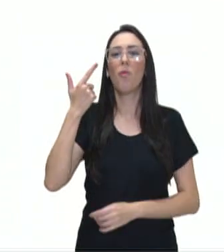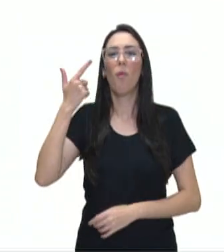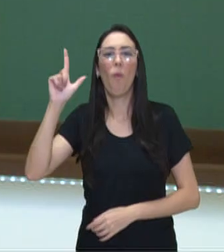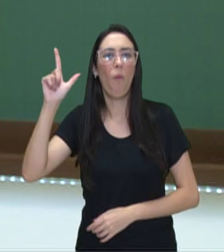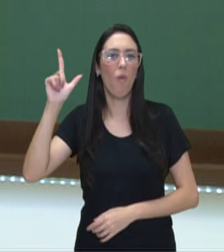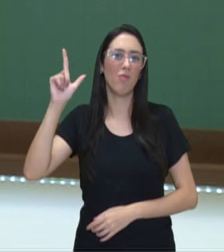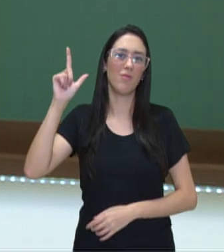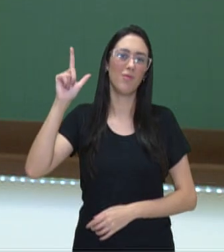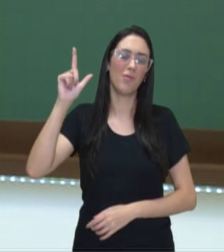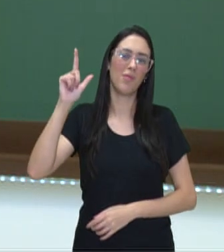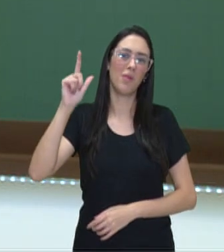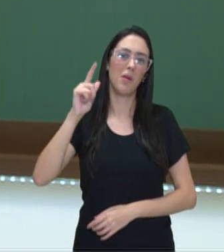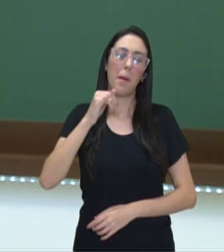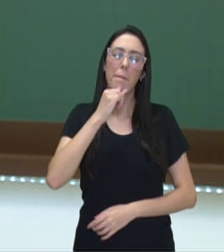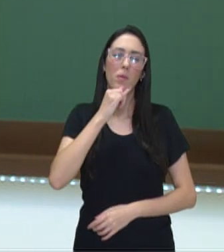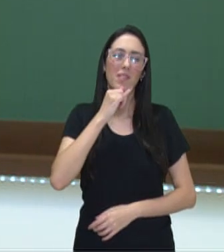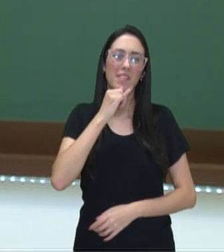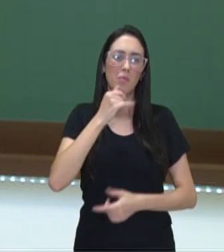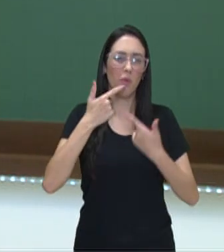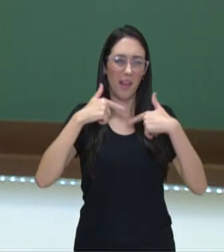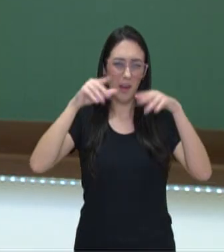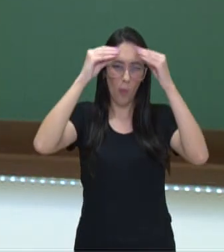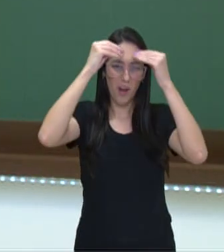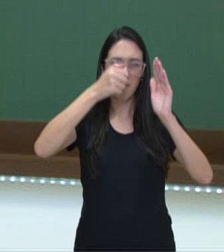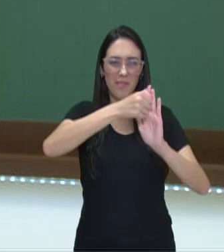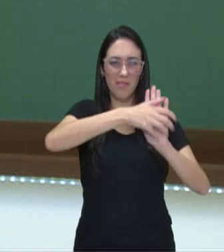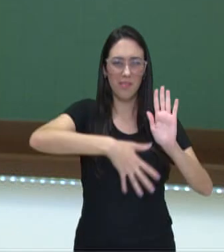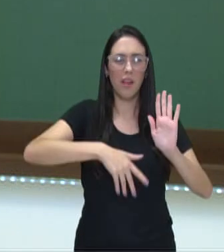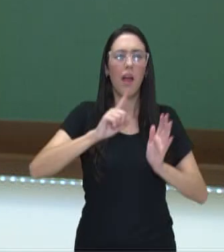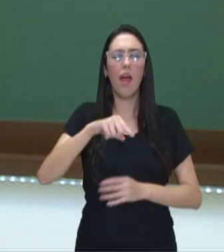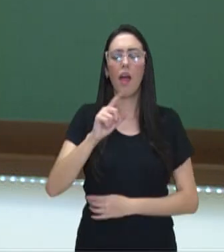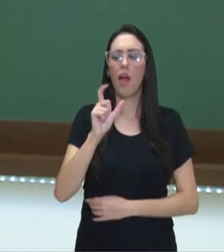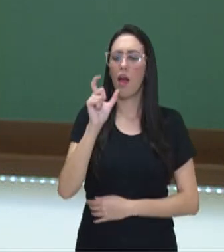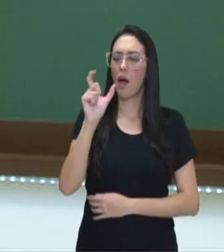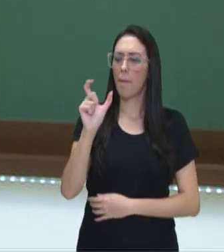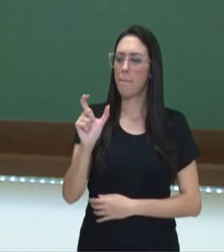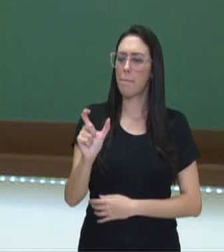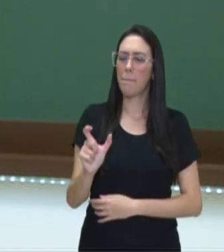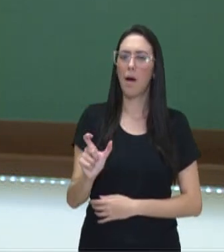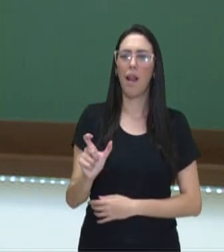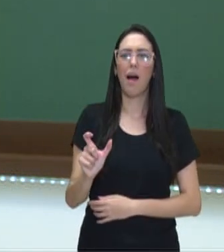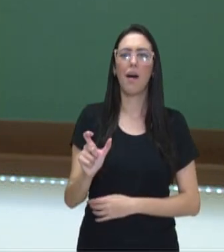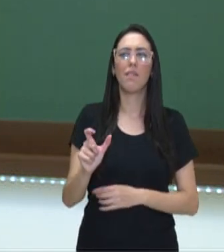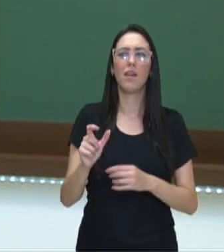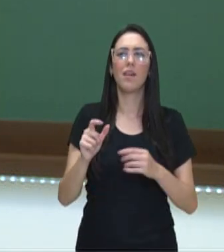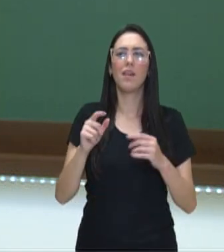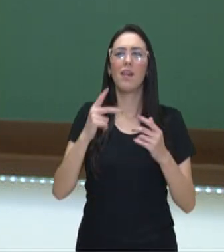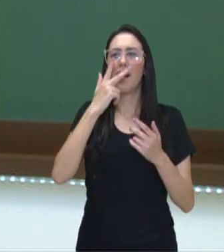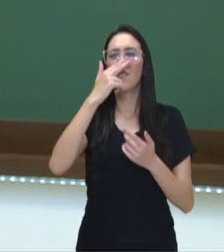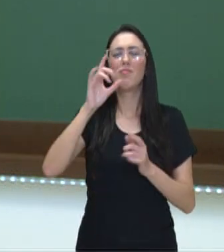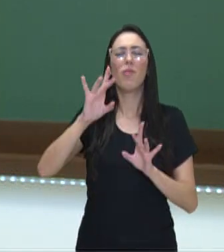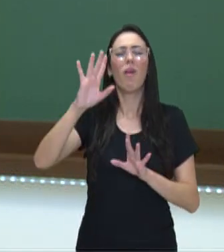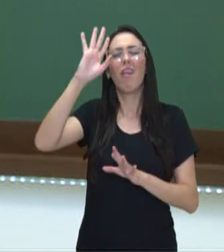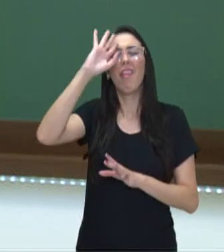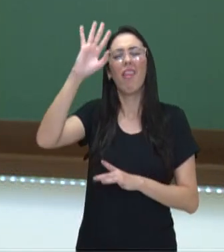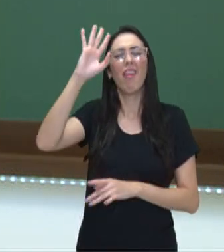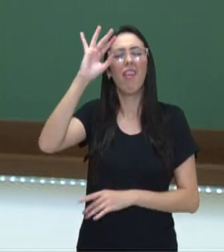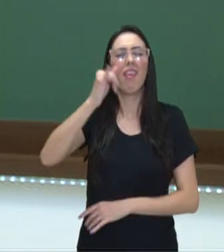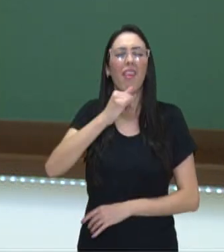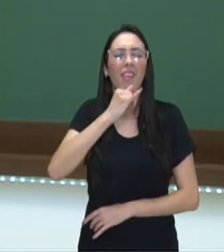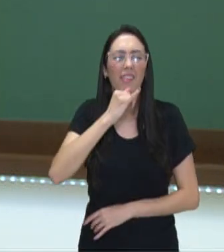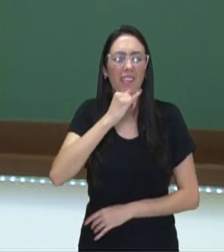literal. Geralmente, as figuras de linguagem são aquelas palavras ou expressões utilizadas no sentido figurado, no